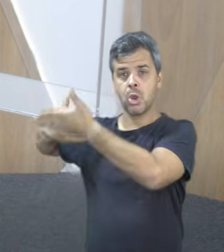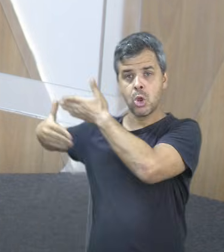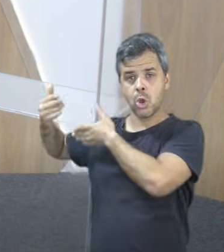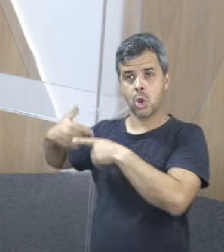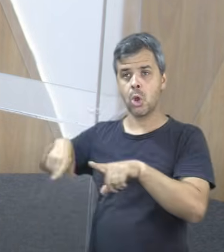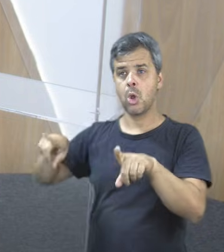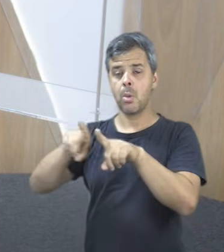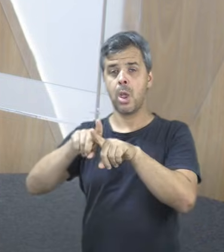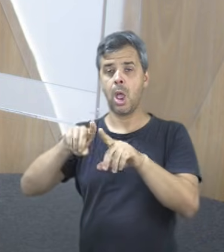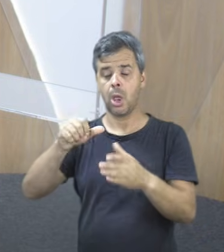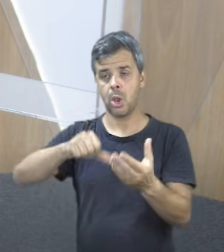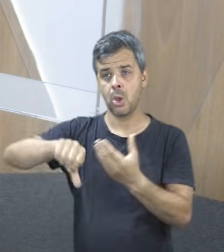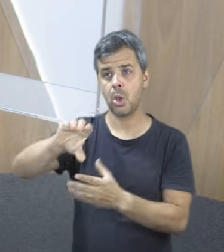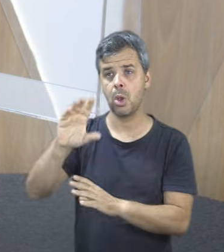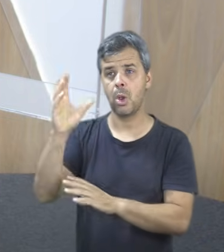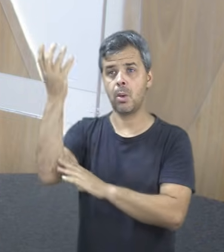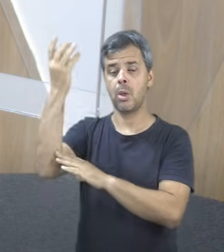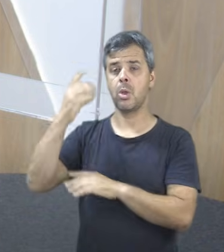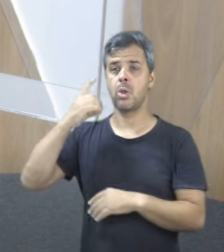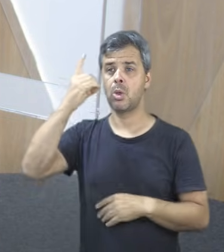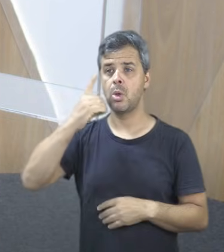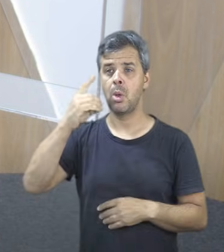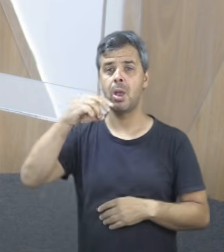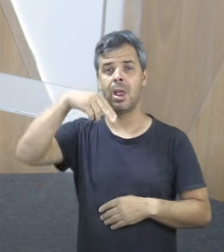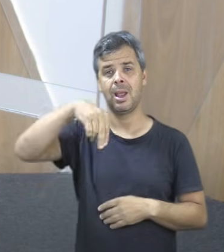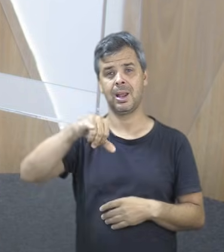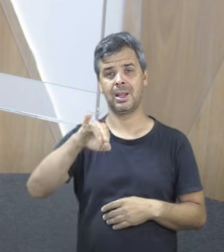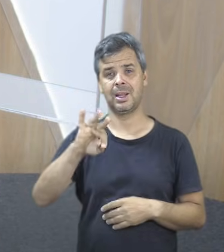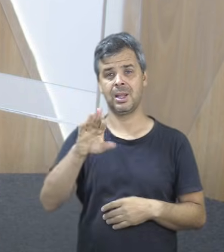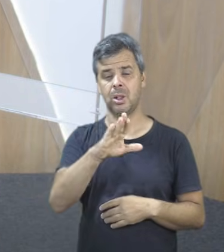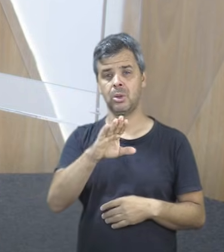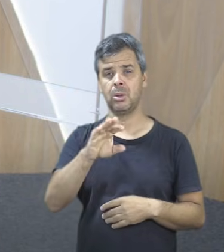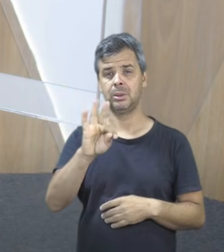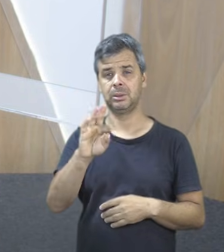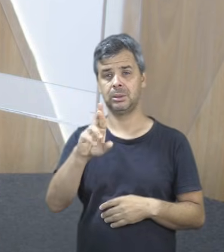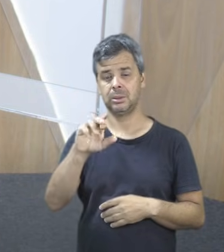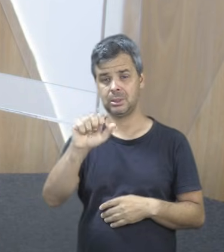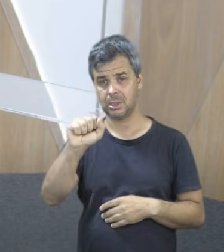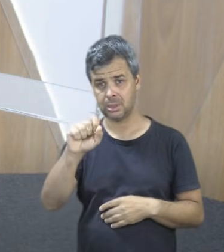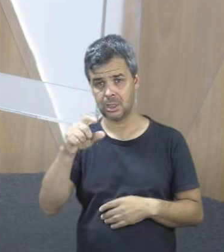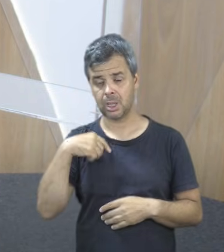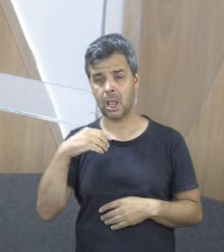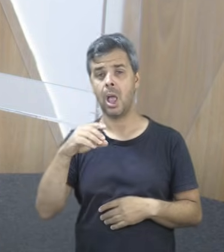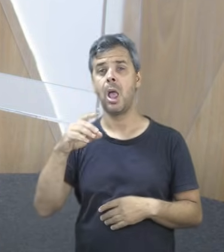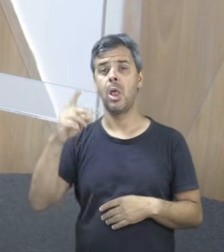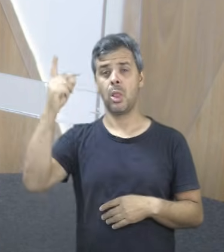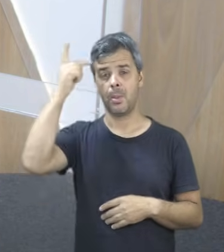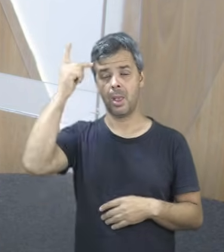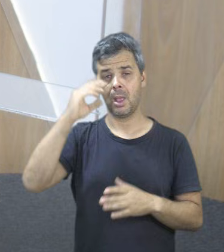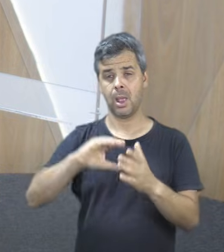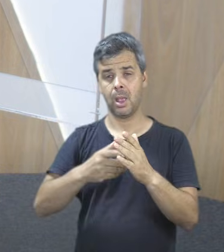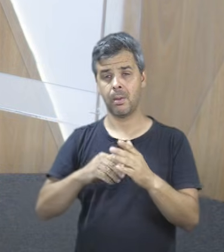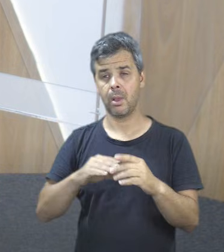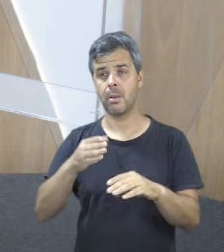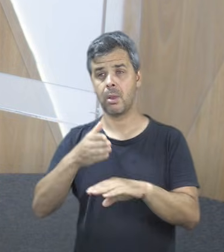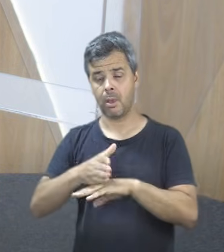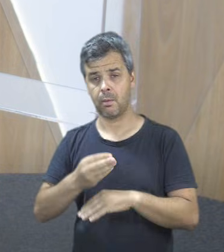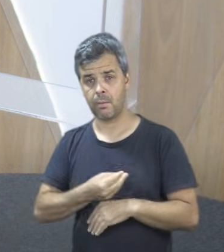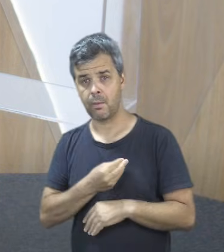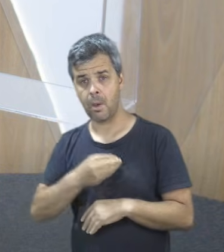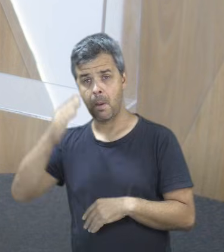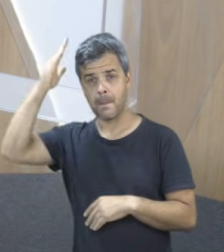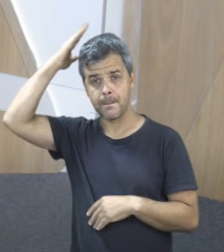também sobre a COP30 com o deputado Nilton Tato, do PT de São Paulo, que esteve em